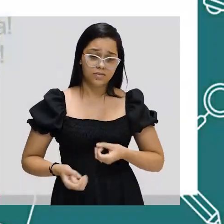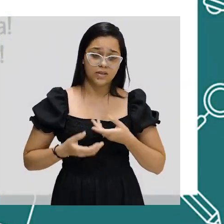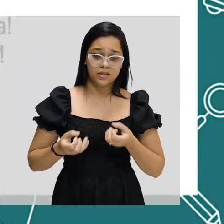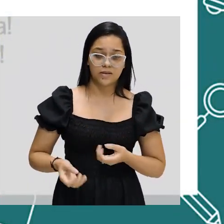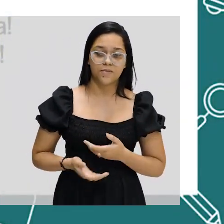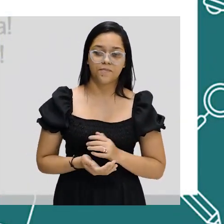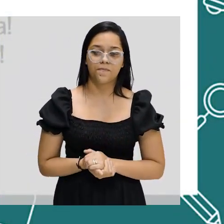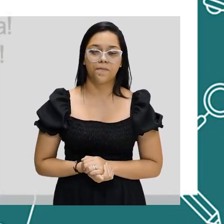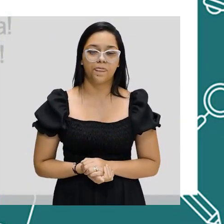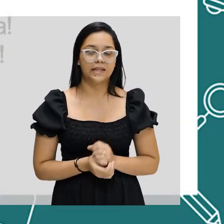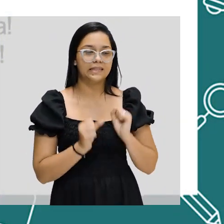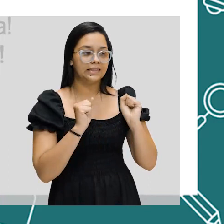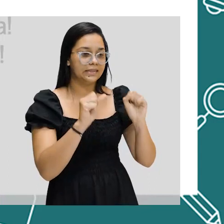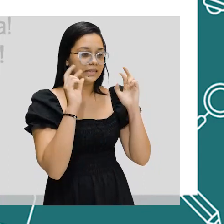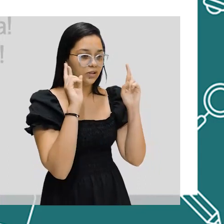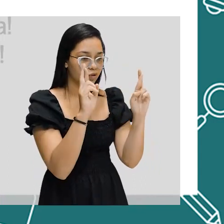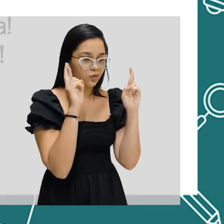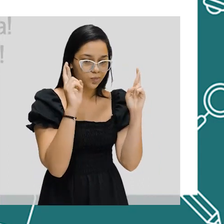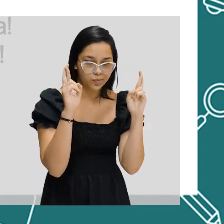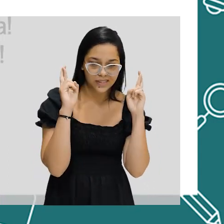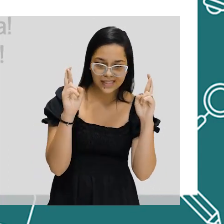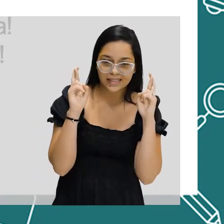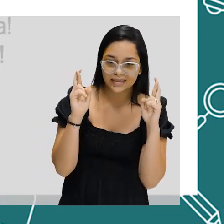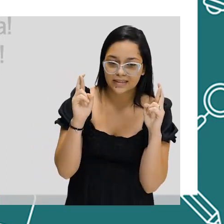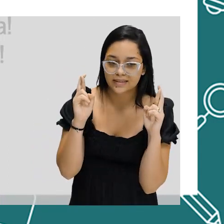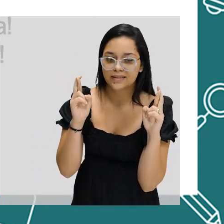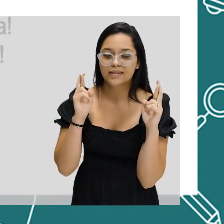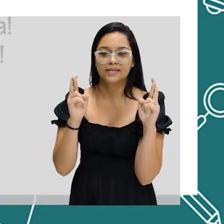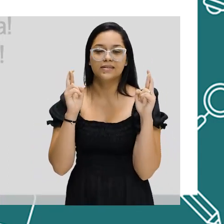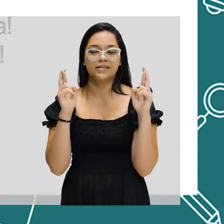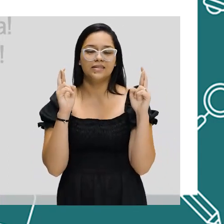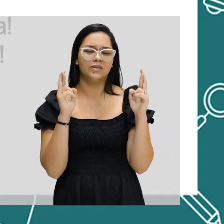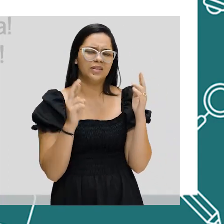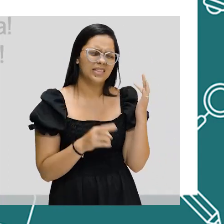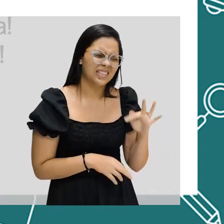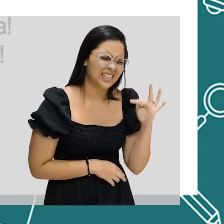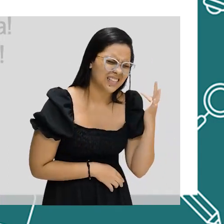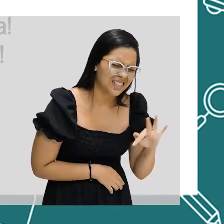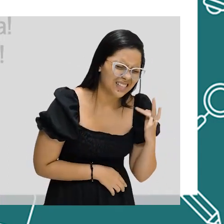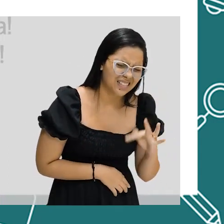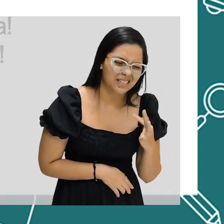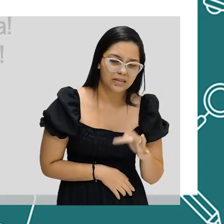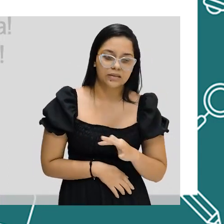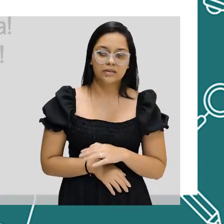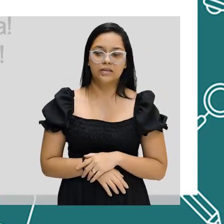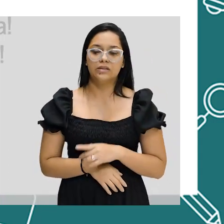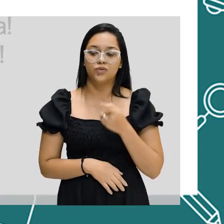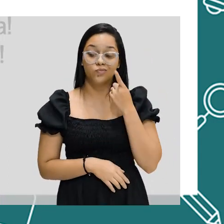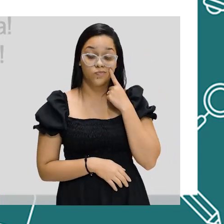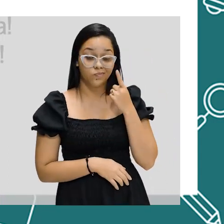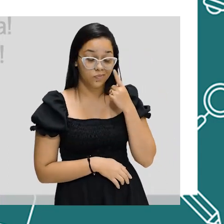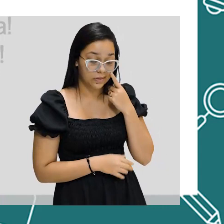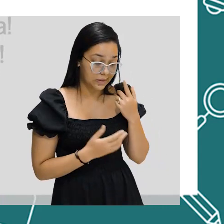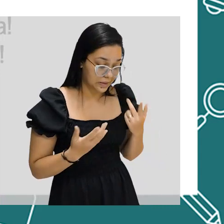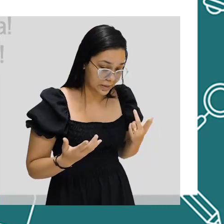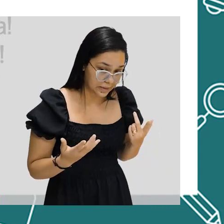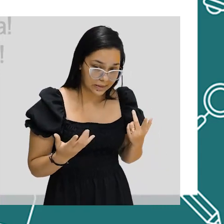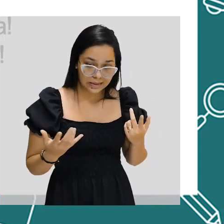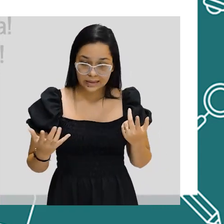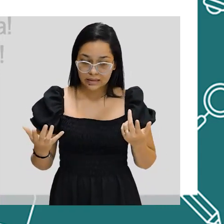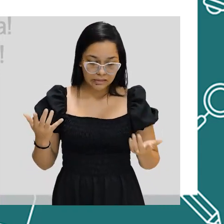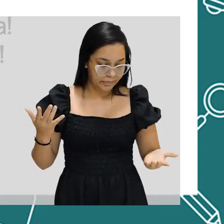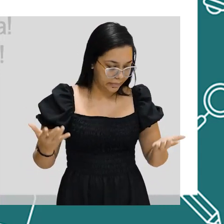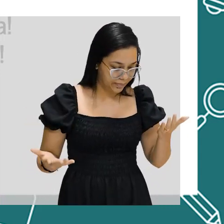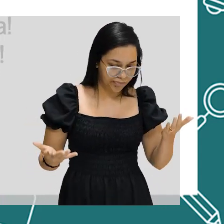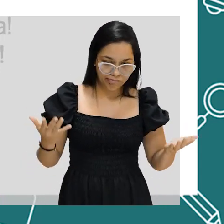desejo a Tomara quem Tomara do ai ui todo mundo já sabe ui dúvida hum pois